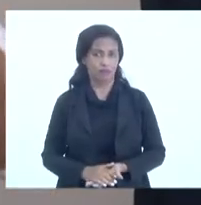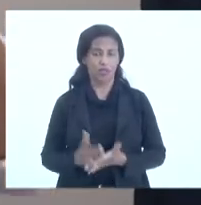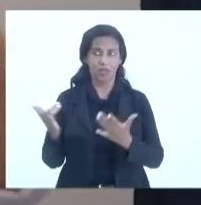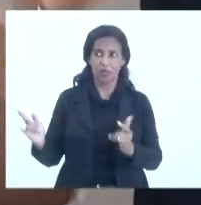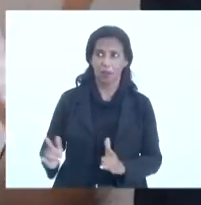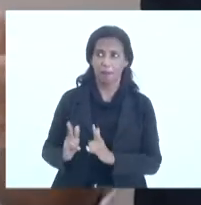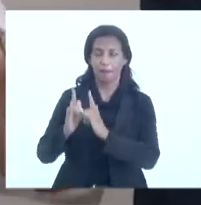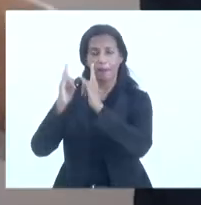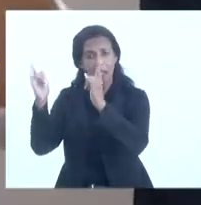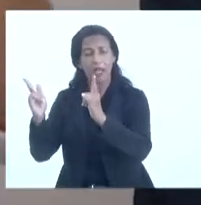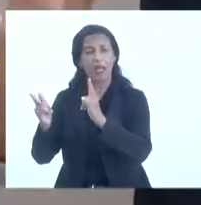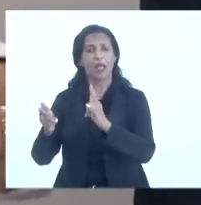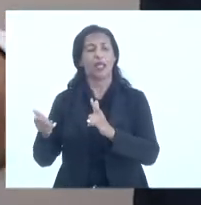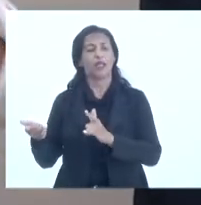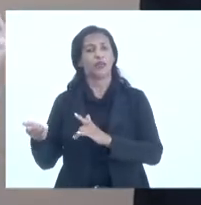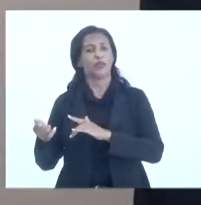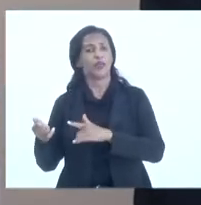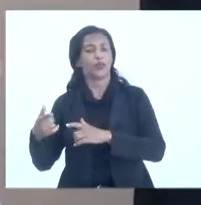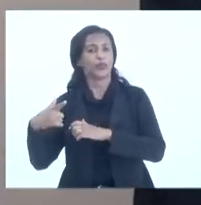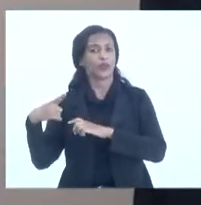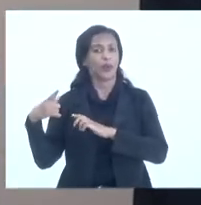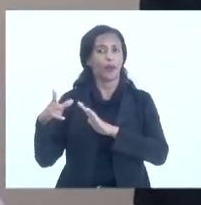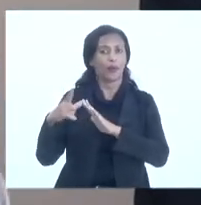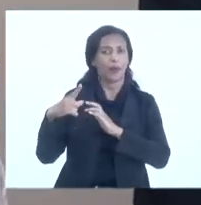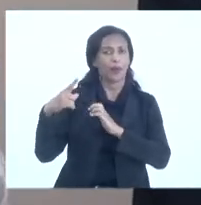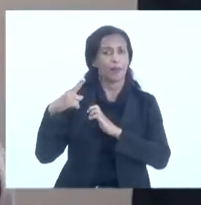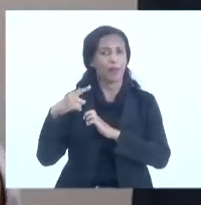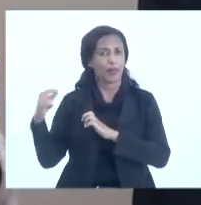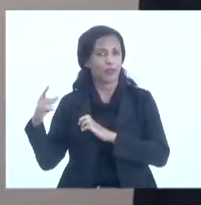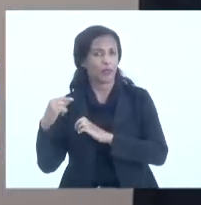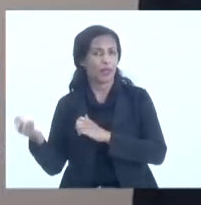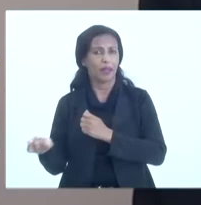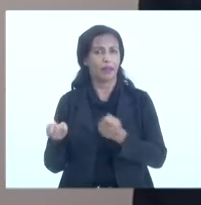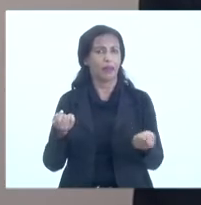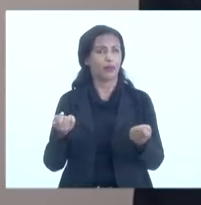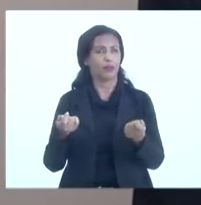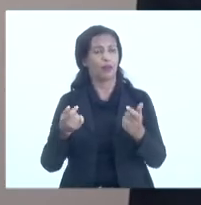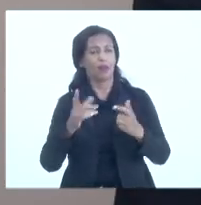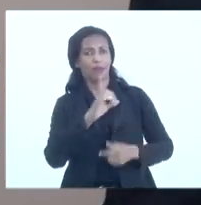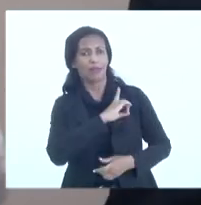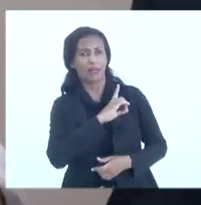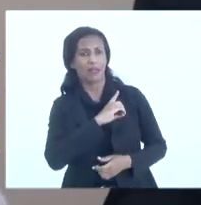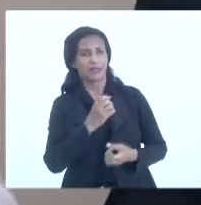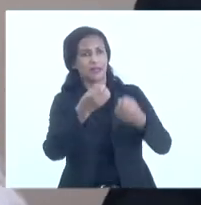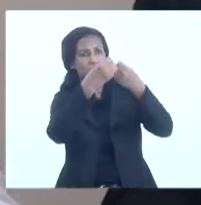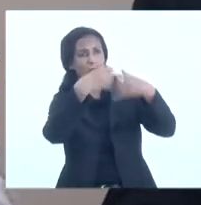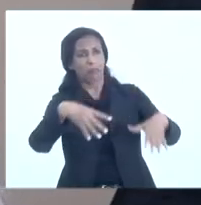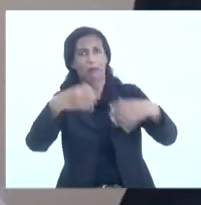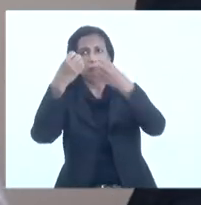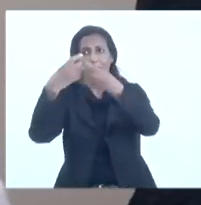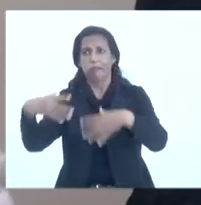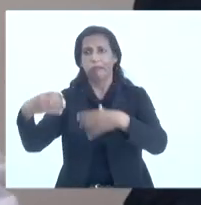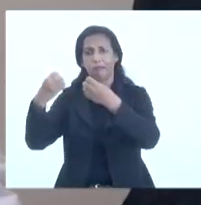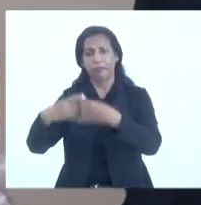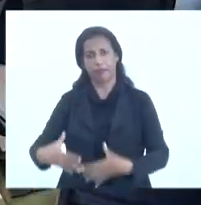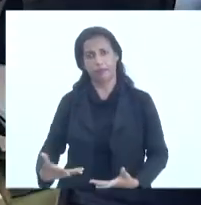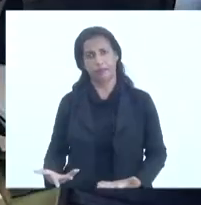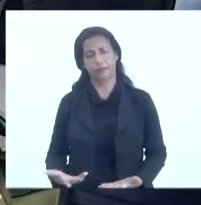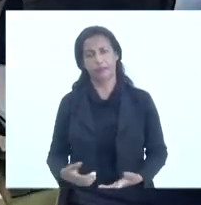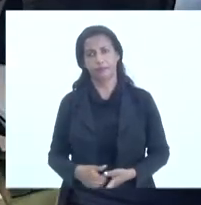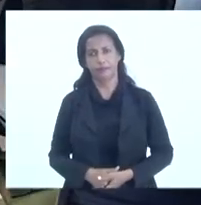prédios, empreendimentos, delegacias, caindo aos pedaços, porque foi investimento que fez despesa. Muito obrigado.